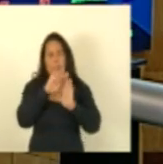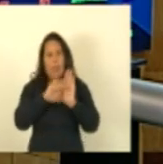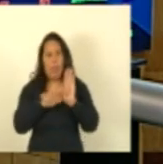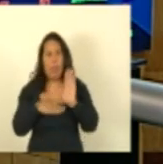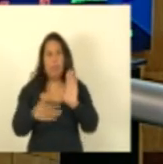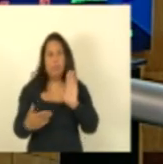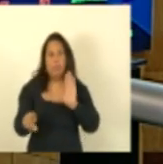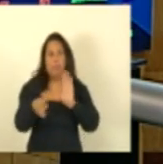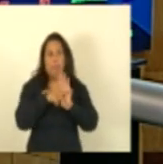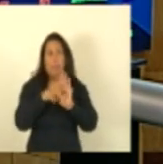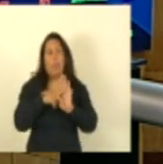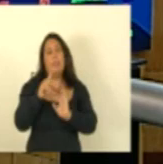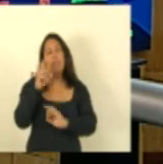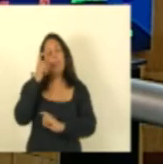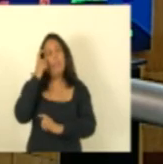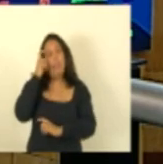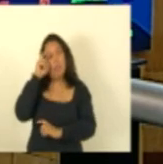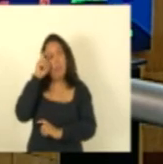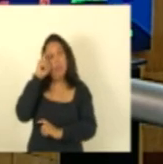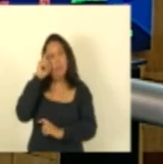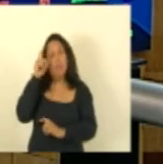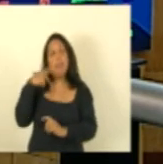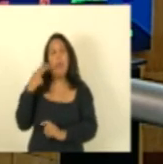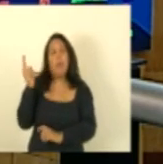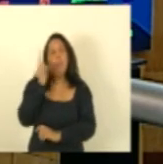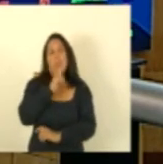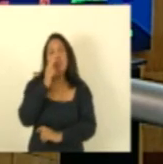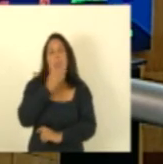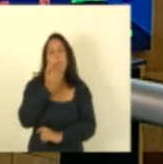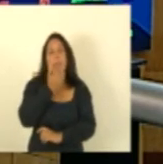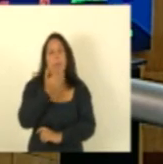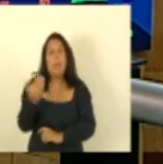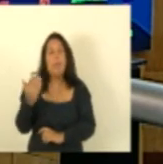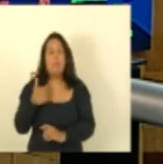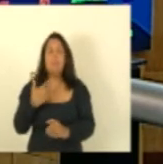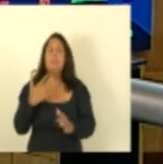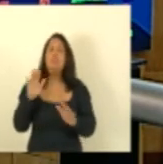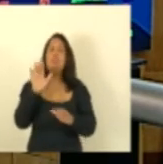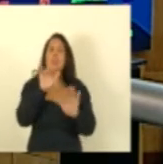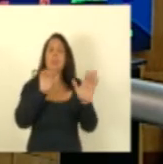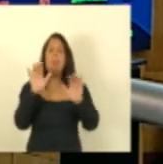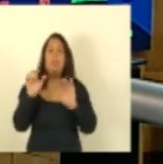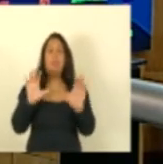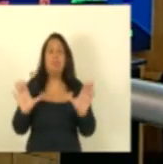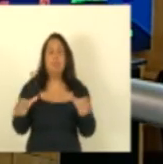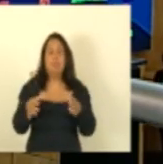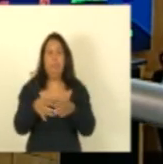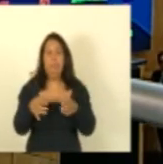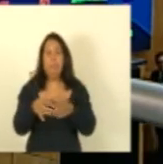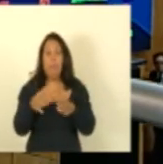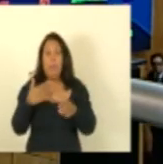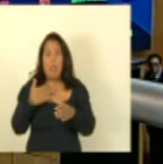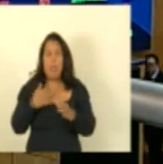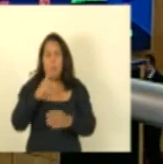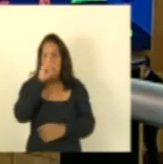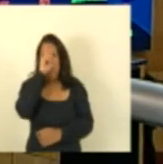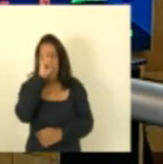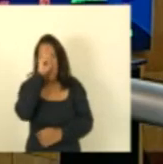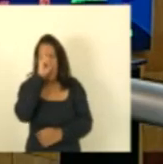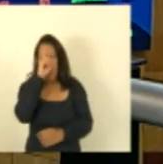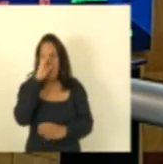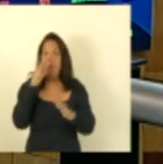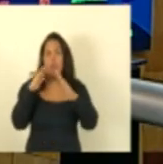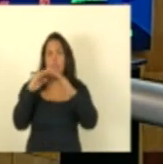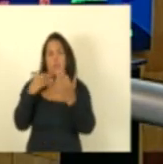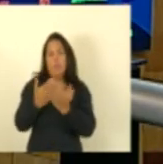do deputado Deninho Silva, que está em urgência e dispõe sobre a instalação do chamado Botão do Pânico em hospitais e escolas do